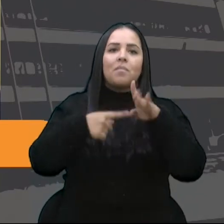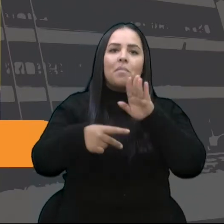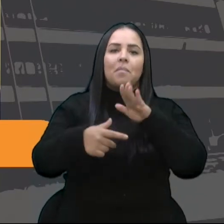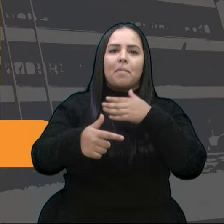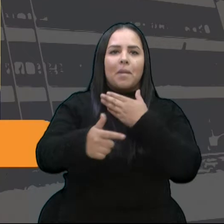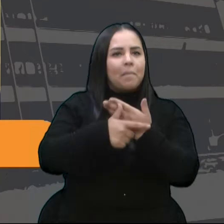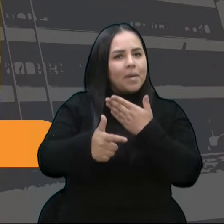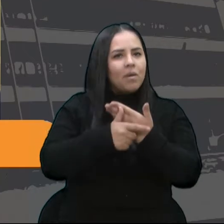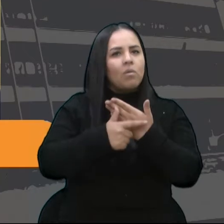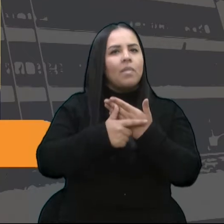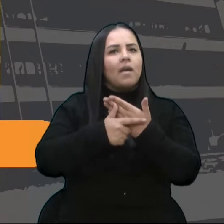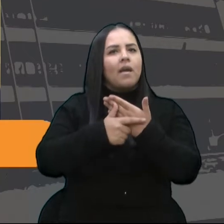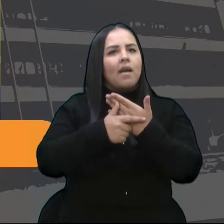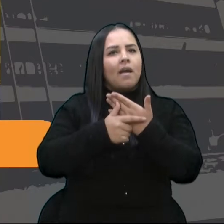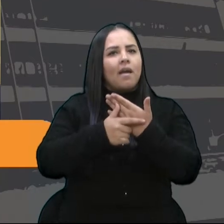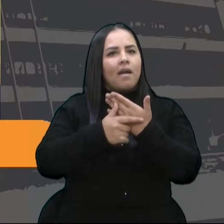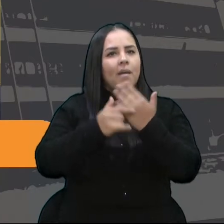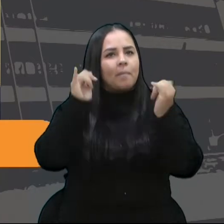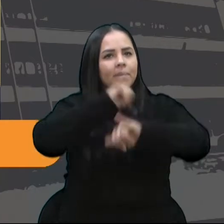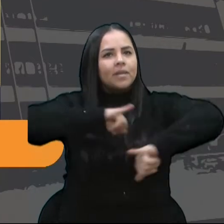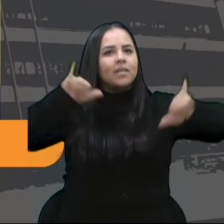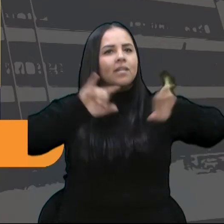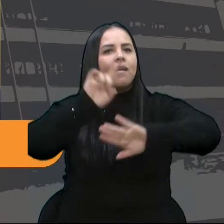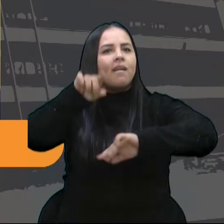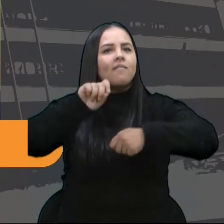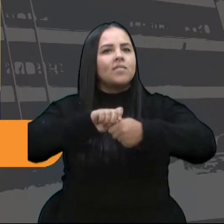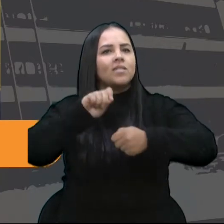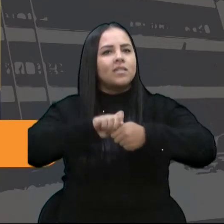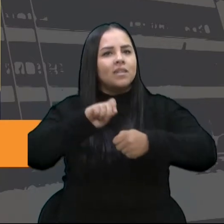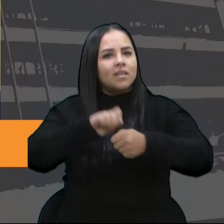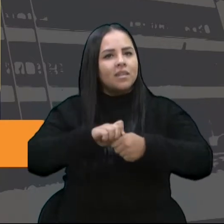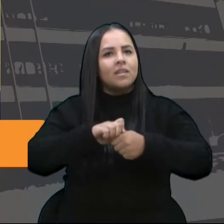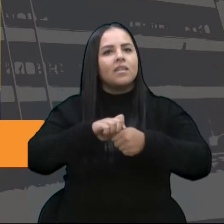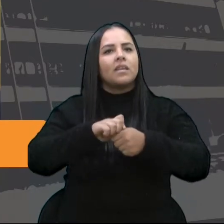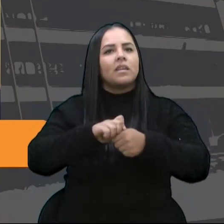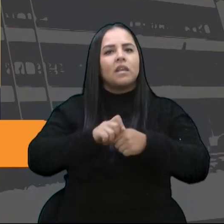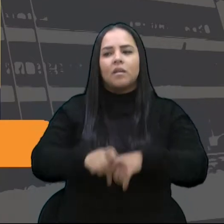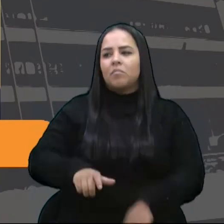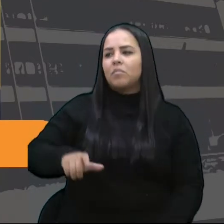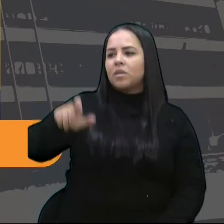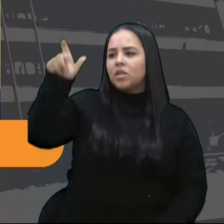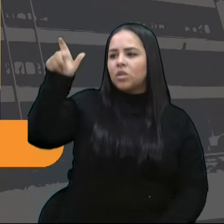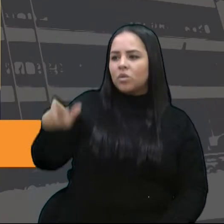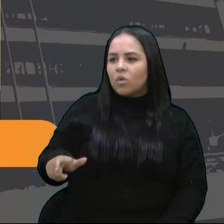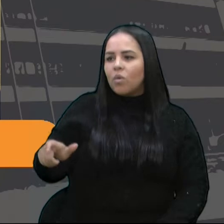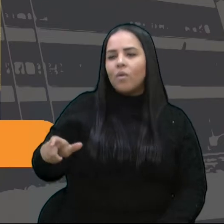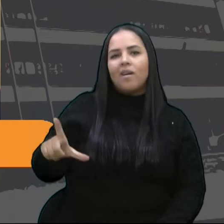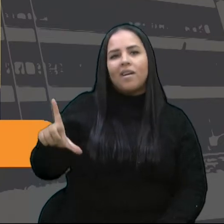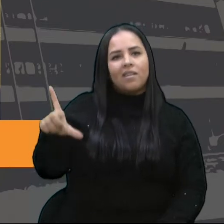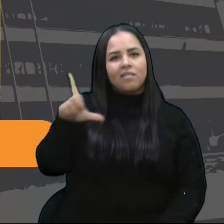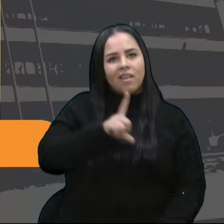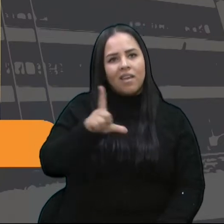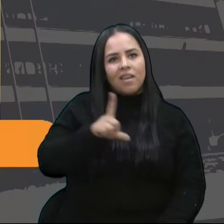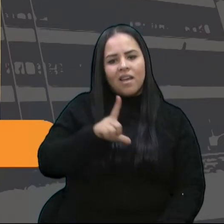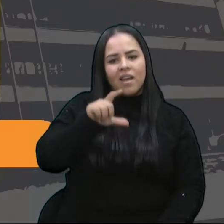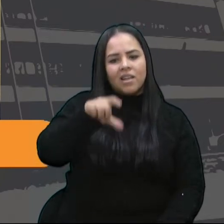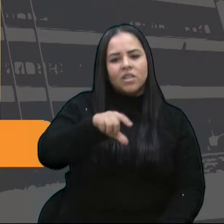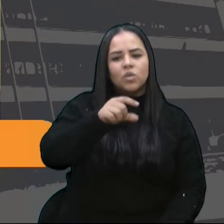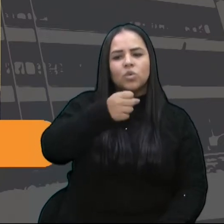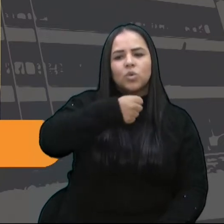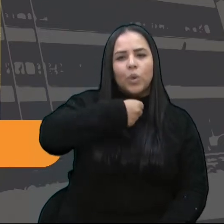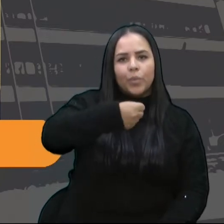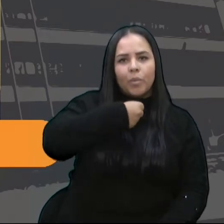da imprensa é fazer com que o cidadão tenha no jornalista e